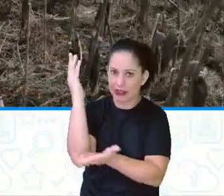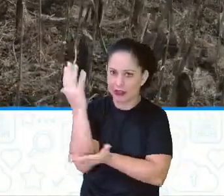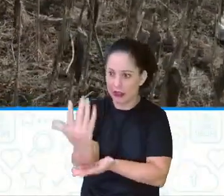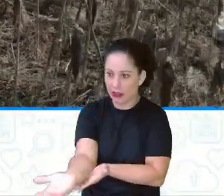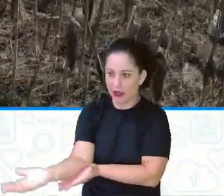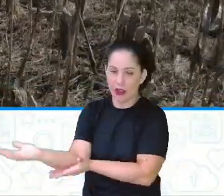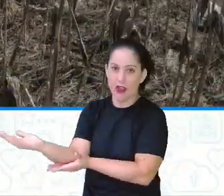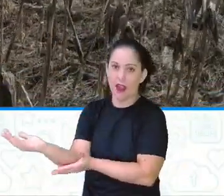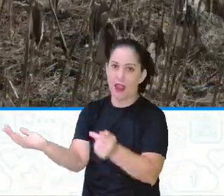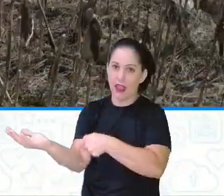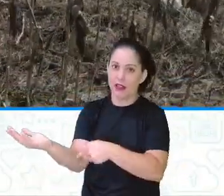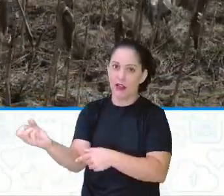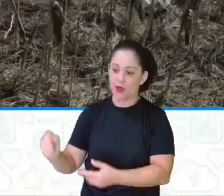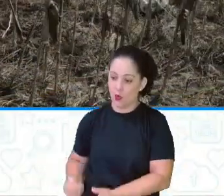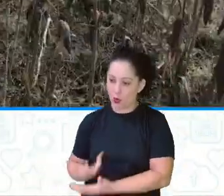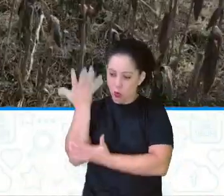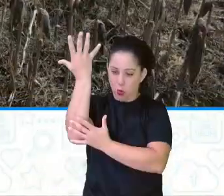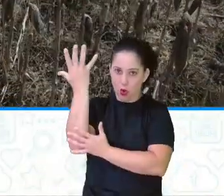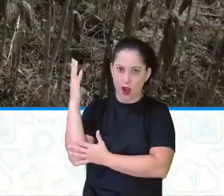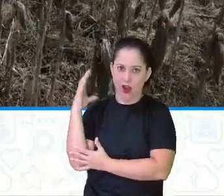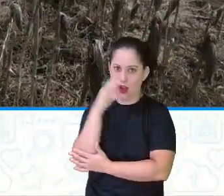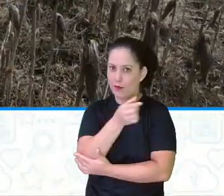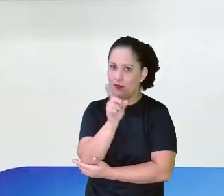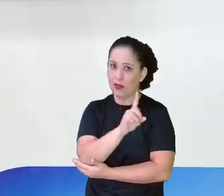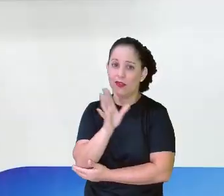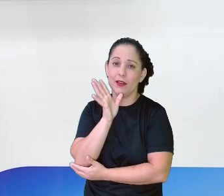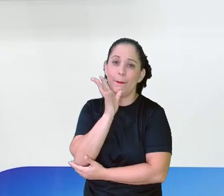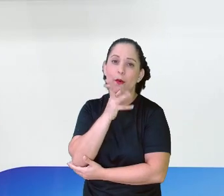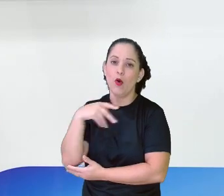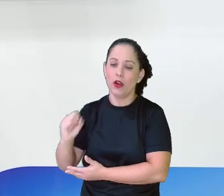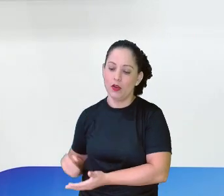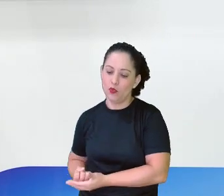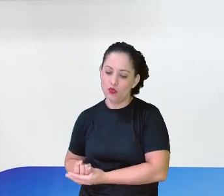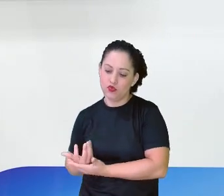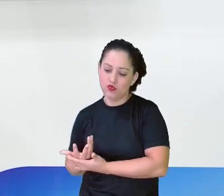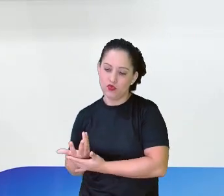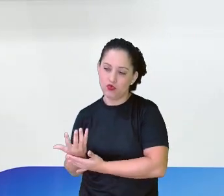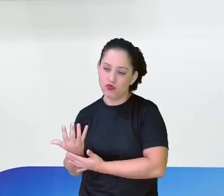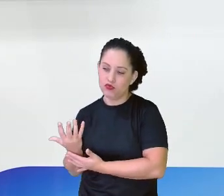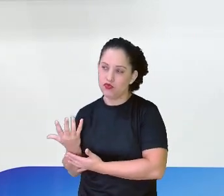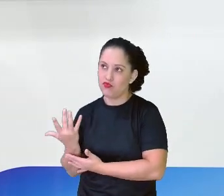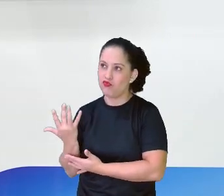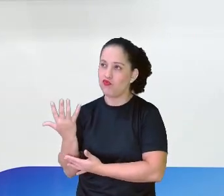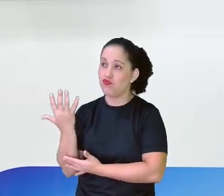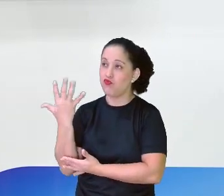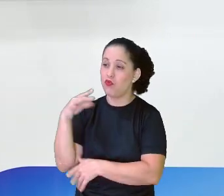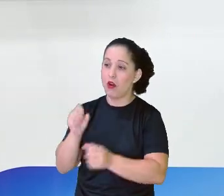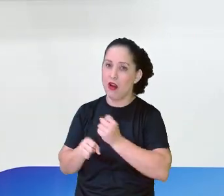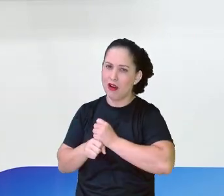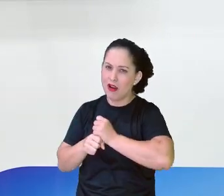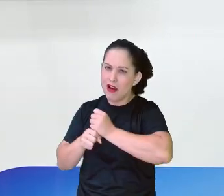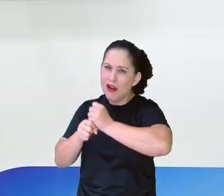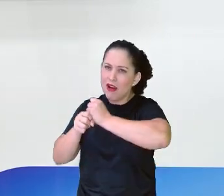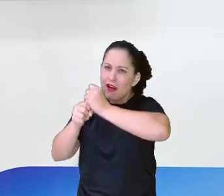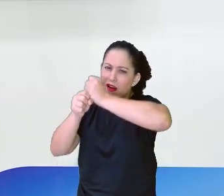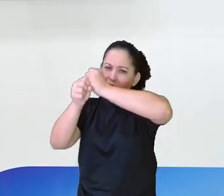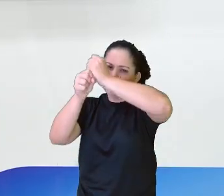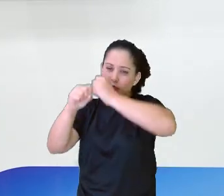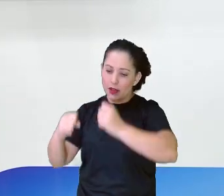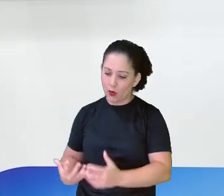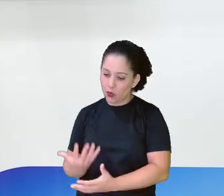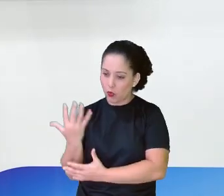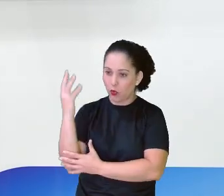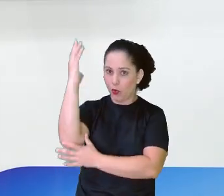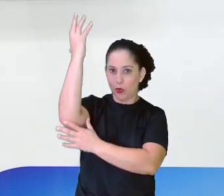de um tempo para crescer. Elas não vão crescer de um dia para o outro. Como a gente está vendo aqui, ó, esse senhor passando aqui, ó, por essa